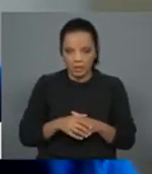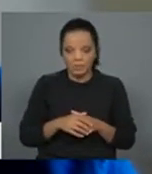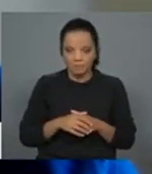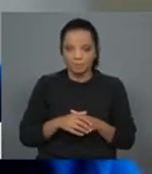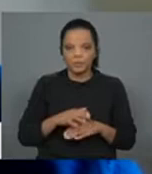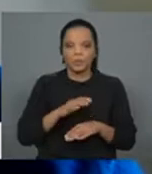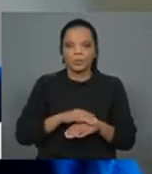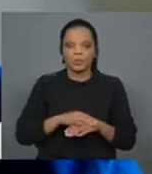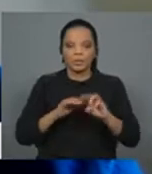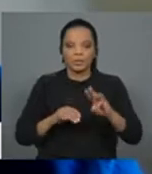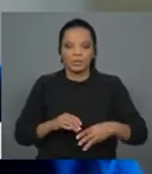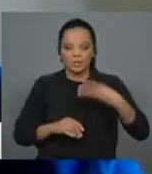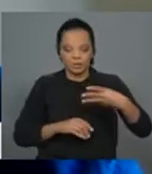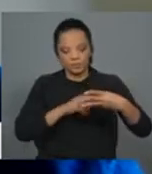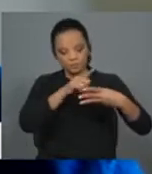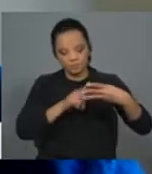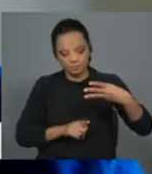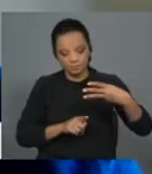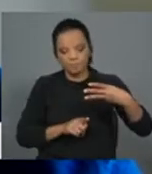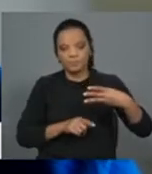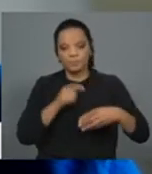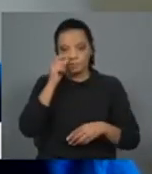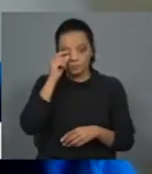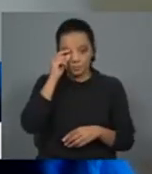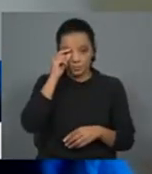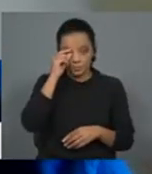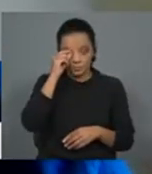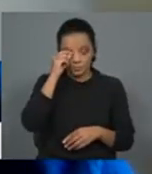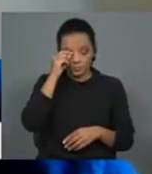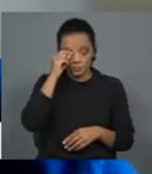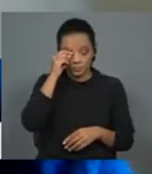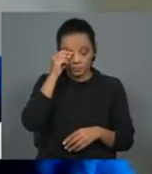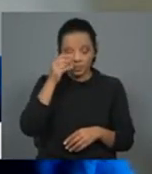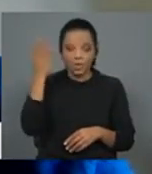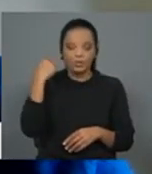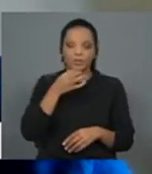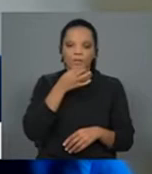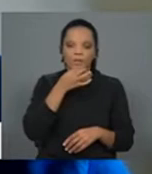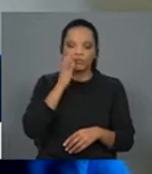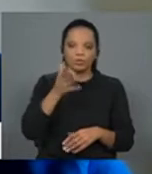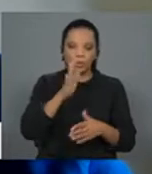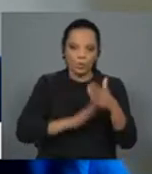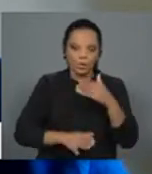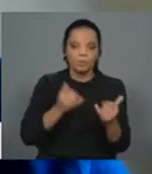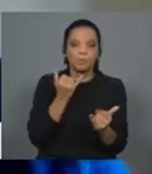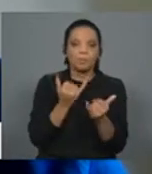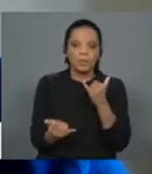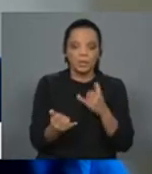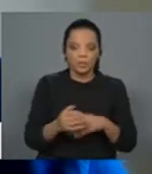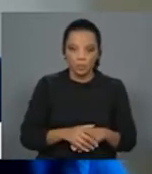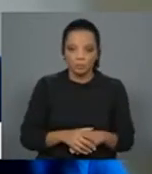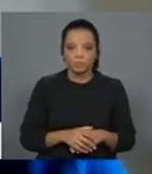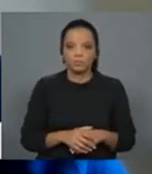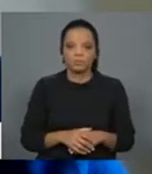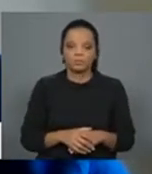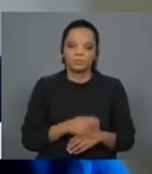três fatores. Um deles é a perigosidade que os meus colegas já falaram, que é a probabilidade de ocorrerem